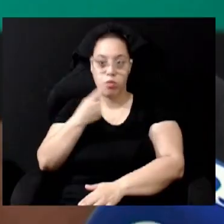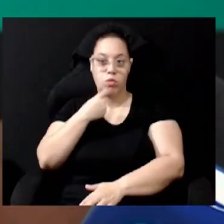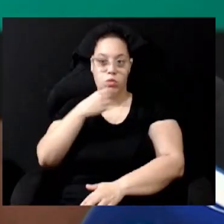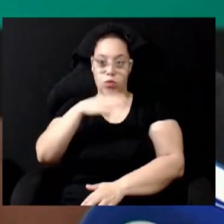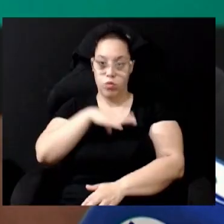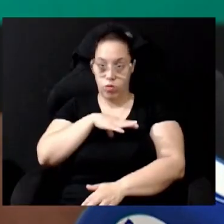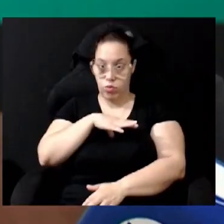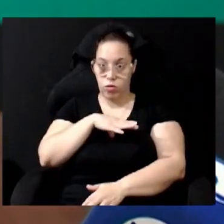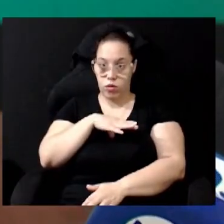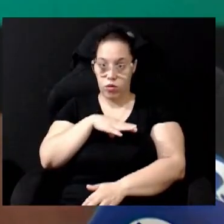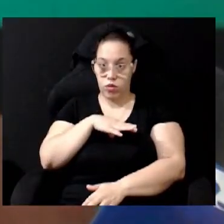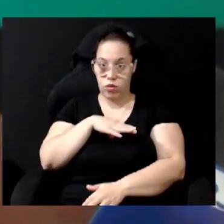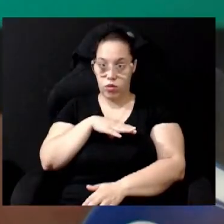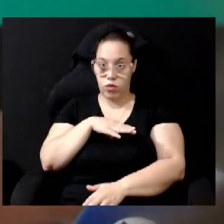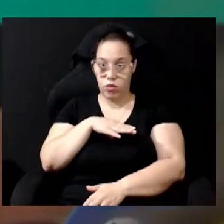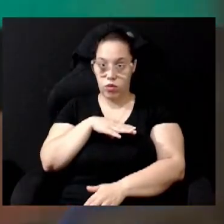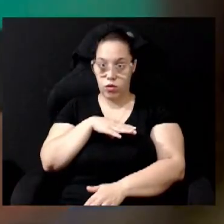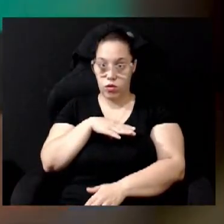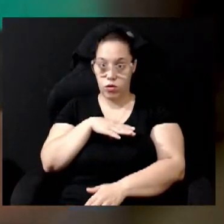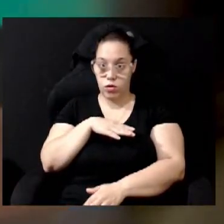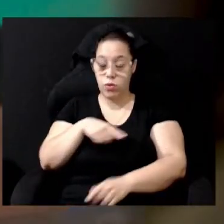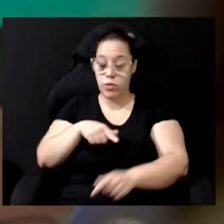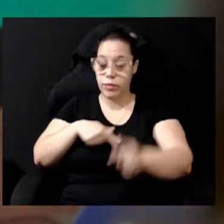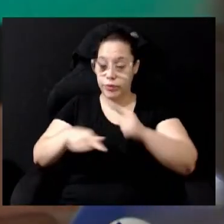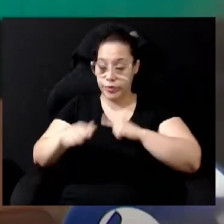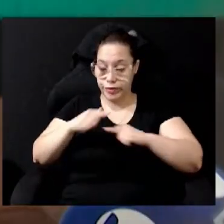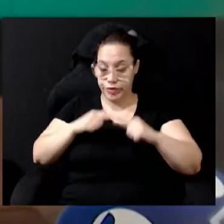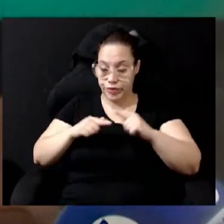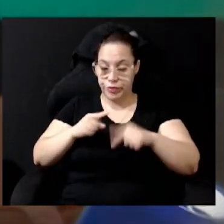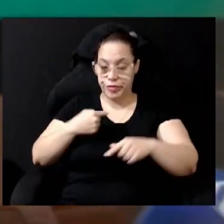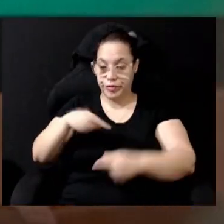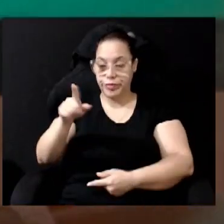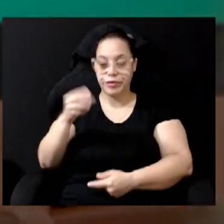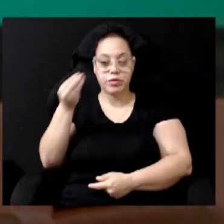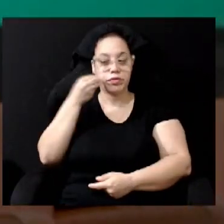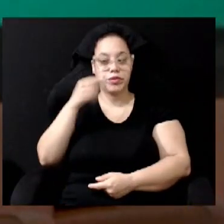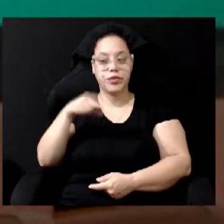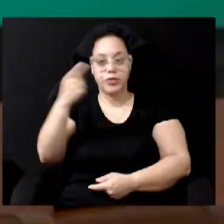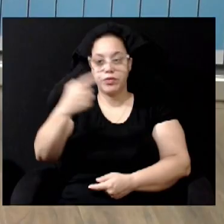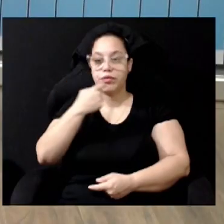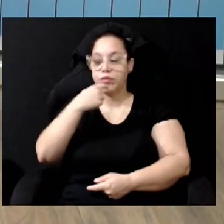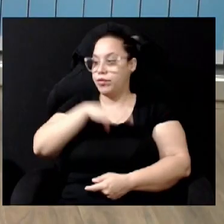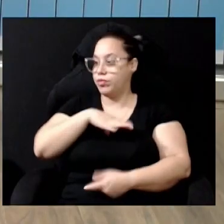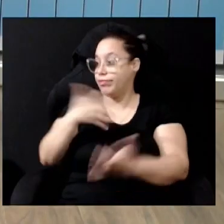na sua gestão e vamos também ver experiências de outras cidades.